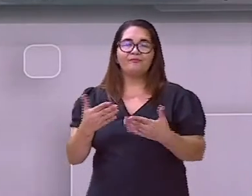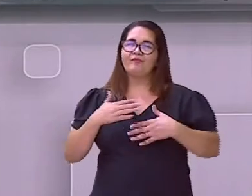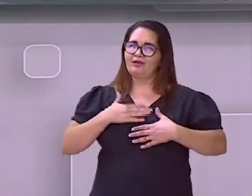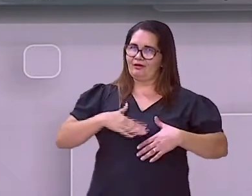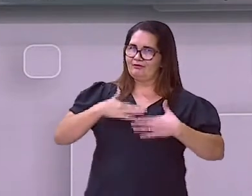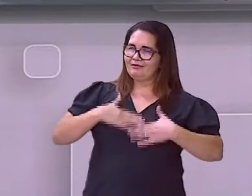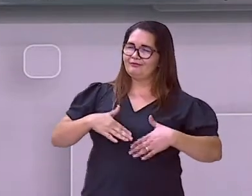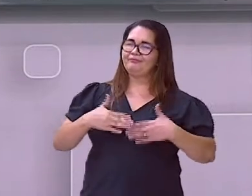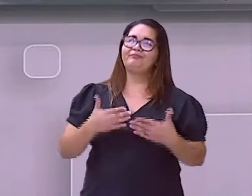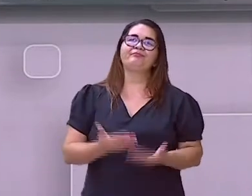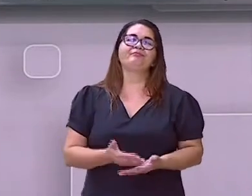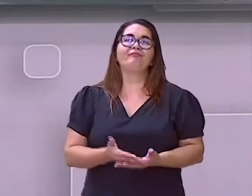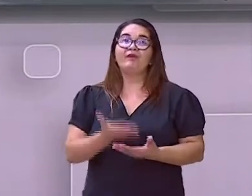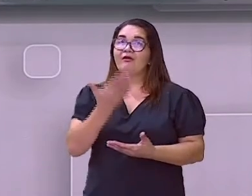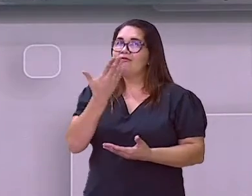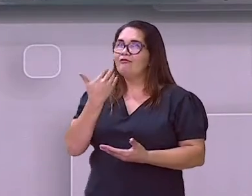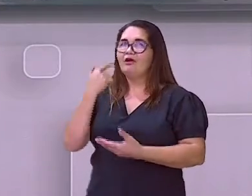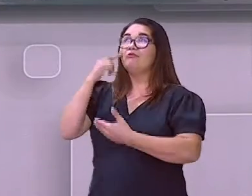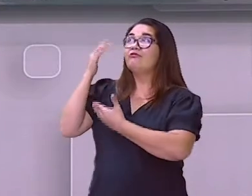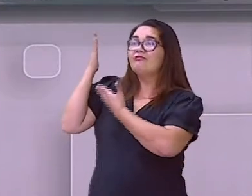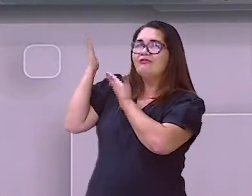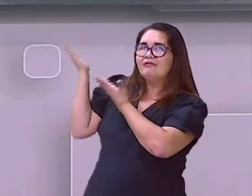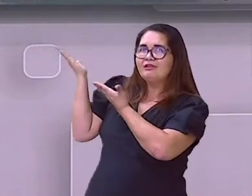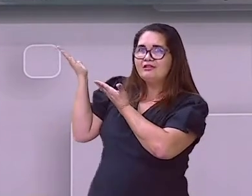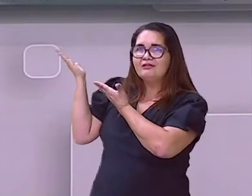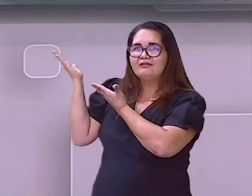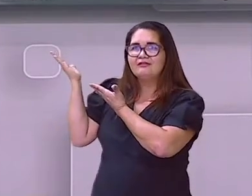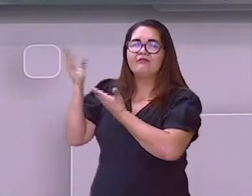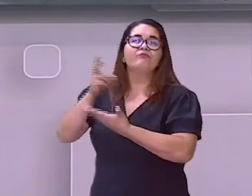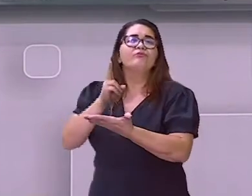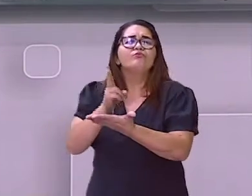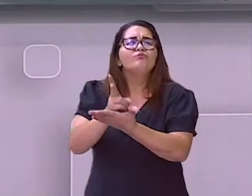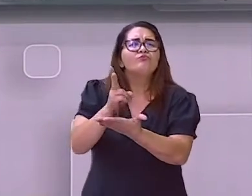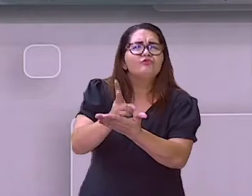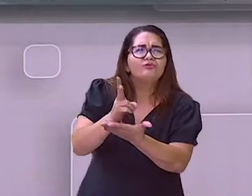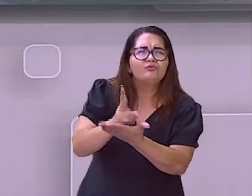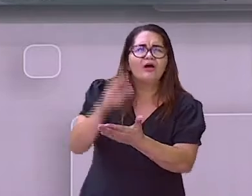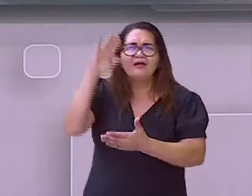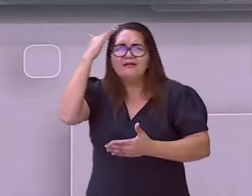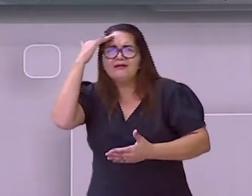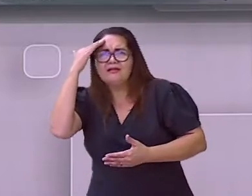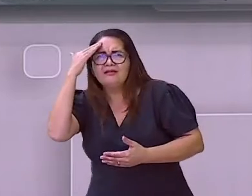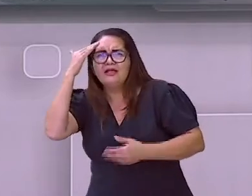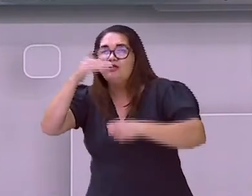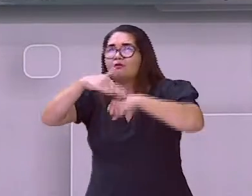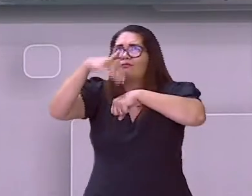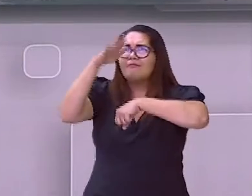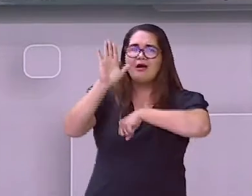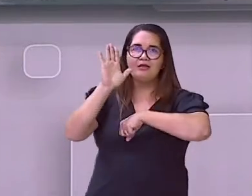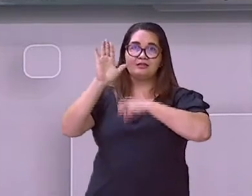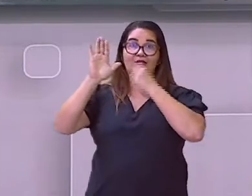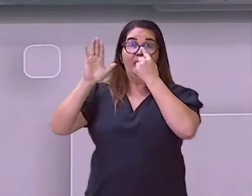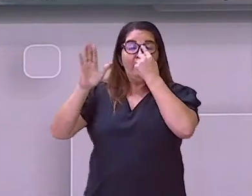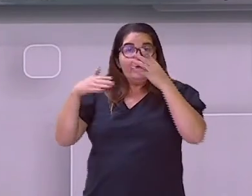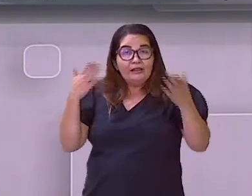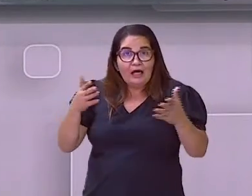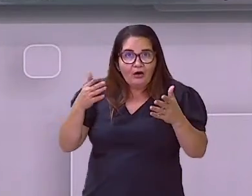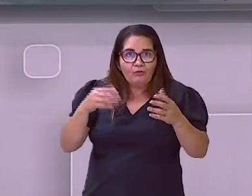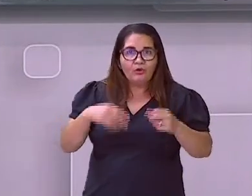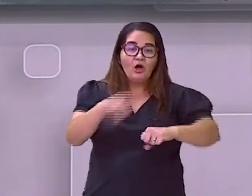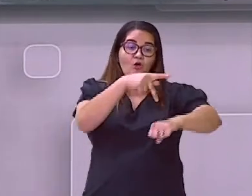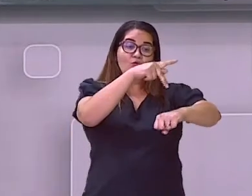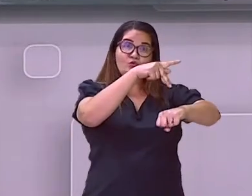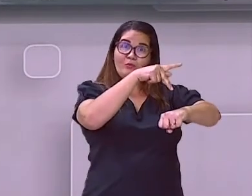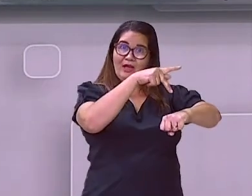Tranquilo? Então vamos falar um pouquinho mais. Os países do continente americano compartilham